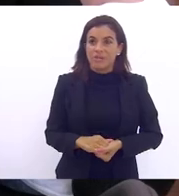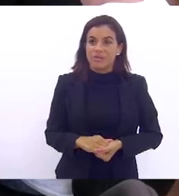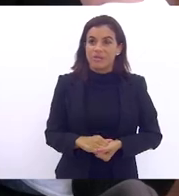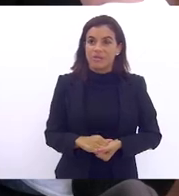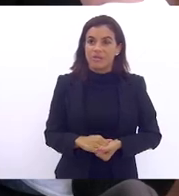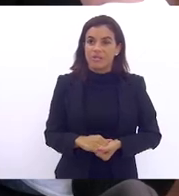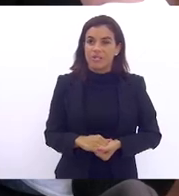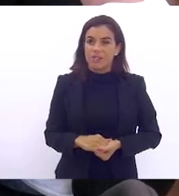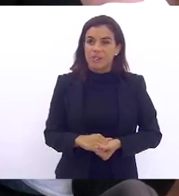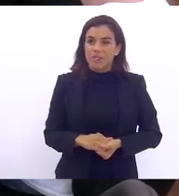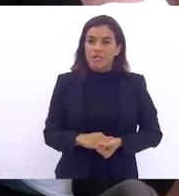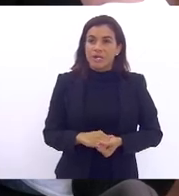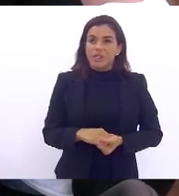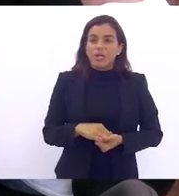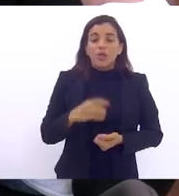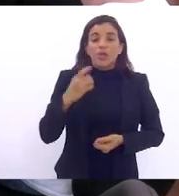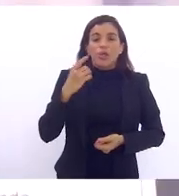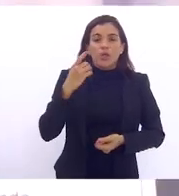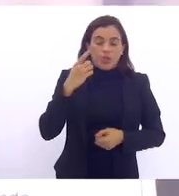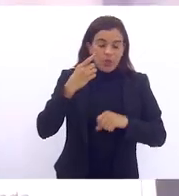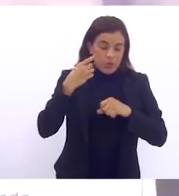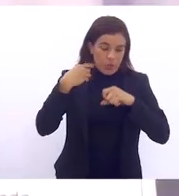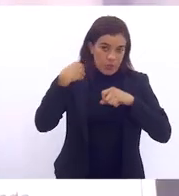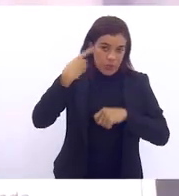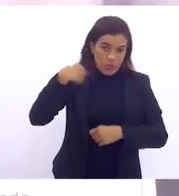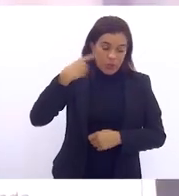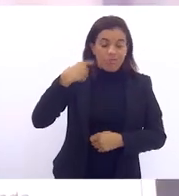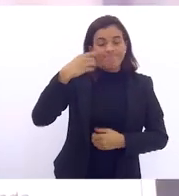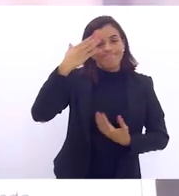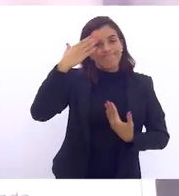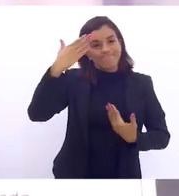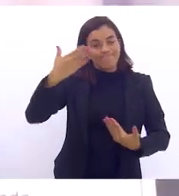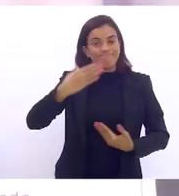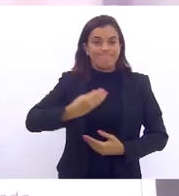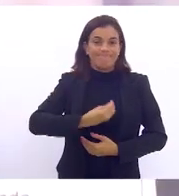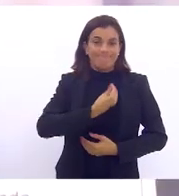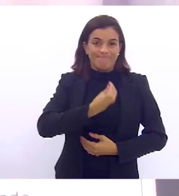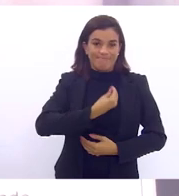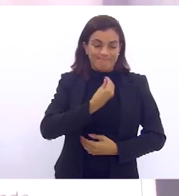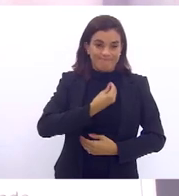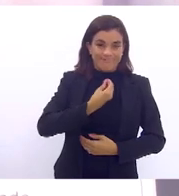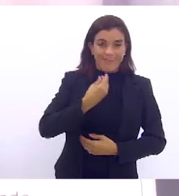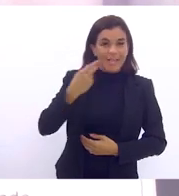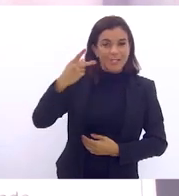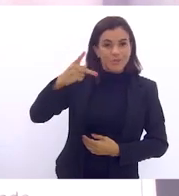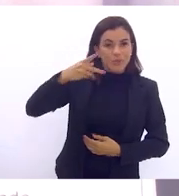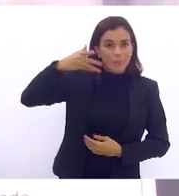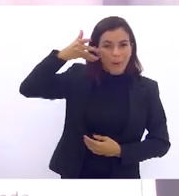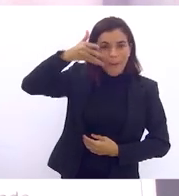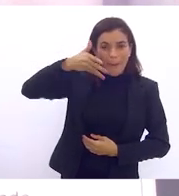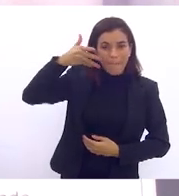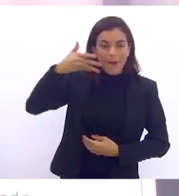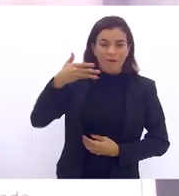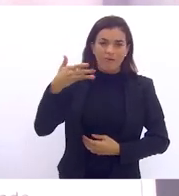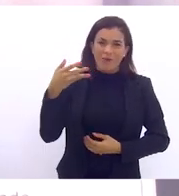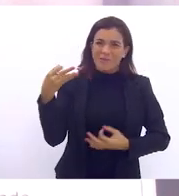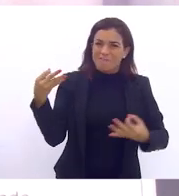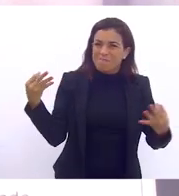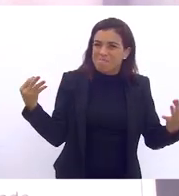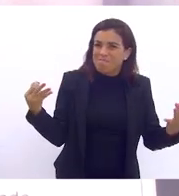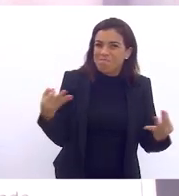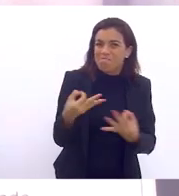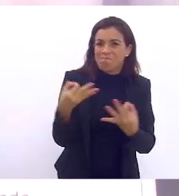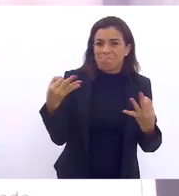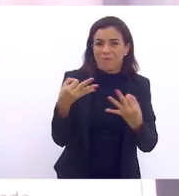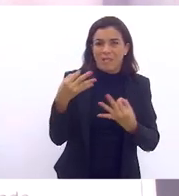Dr José estino nós que agradecemos a sua participação aqui e sua fala eu acho que ela foi cirúrgica né a